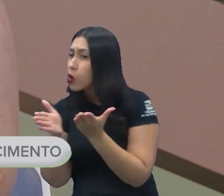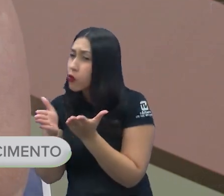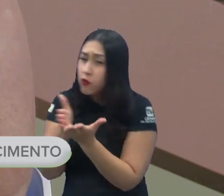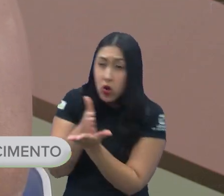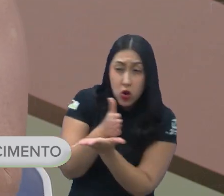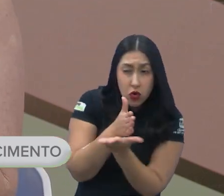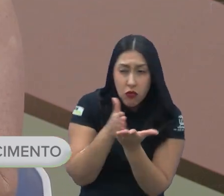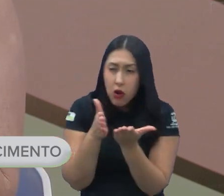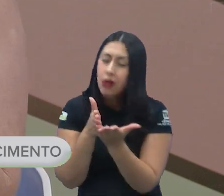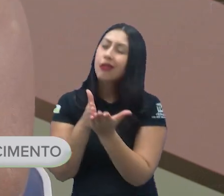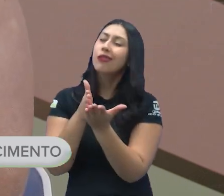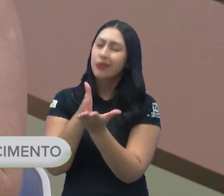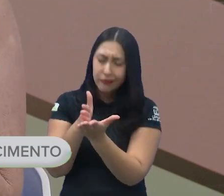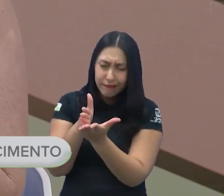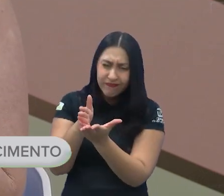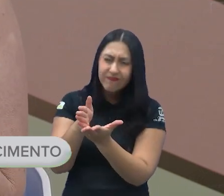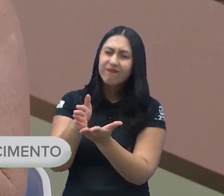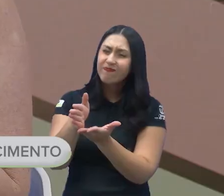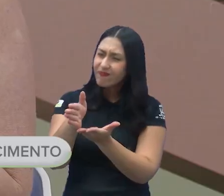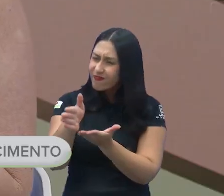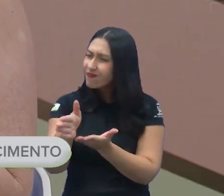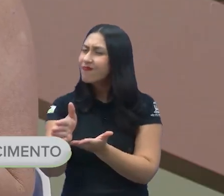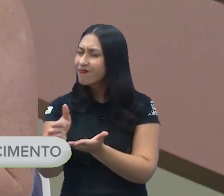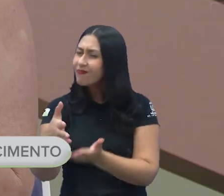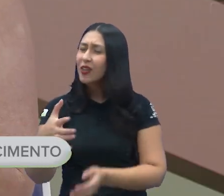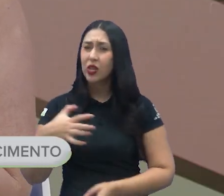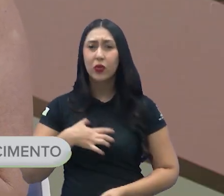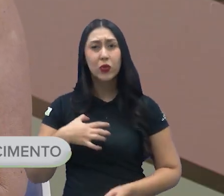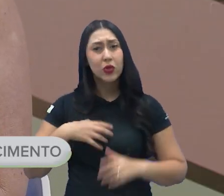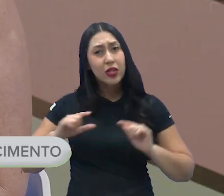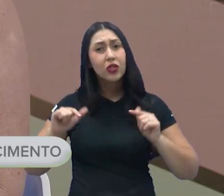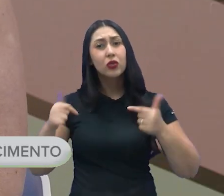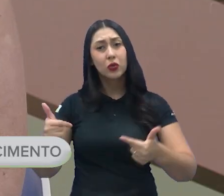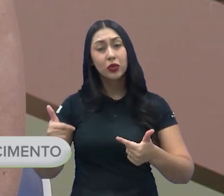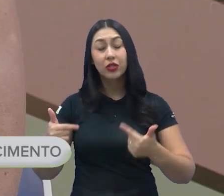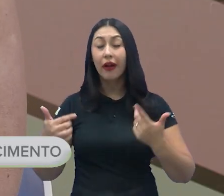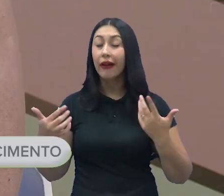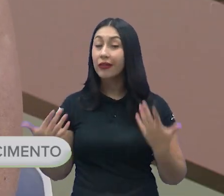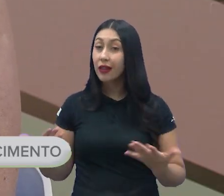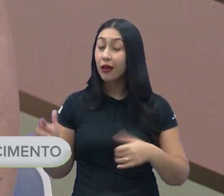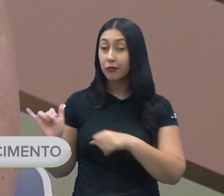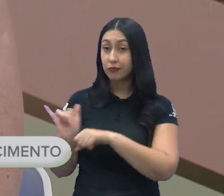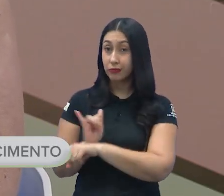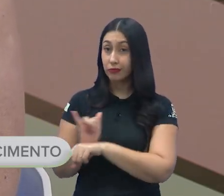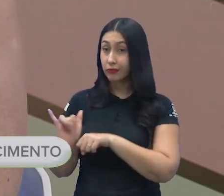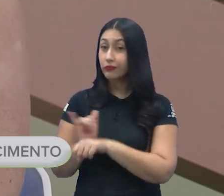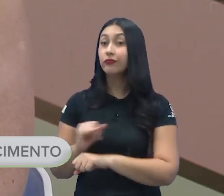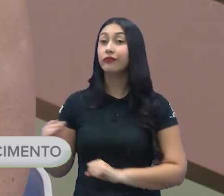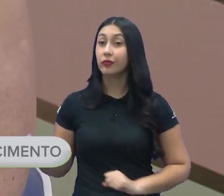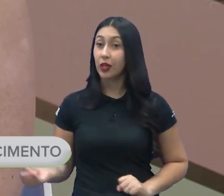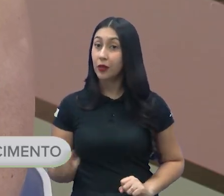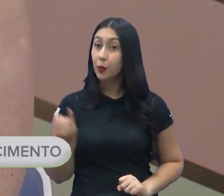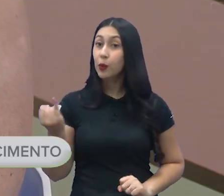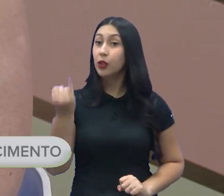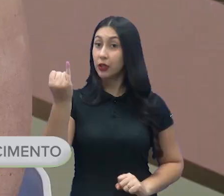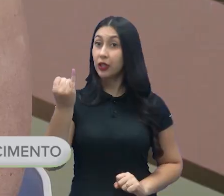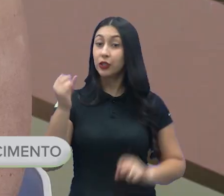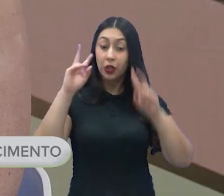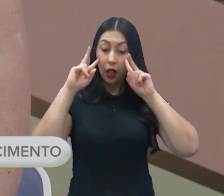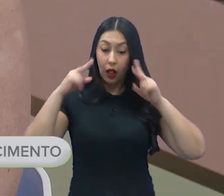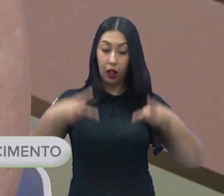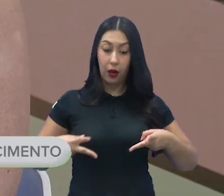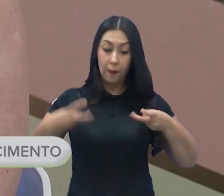que eu vou, é por ali que eu vou, como que eu faço. Então, é uma ferramenta muito importante para o nosso